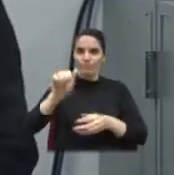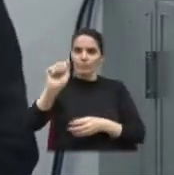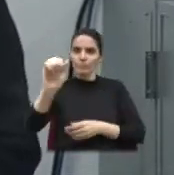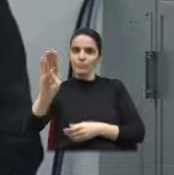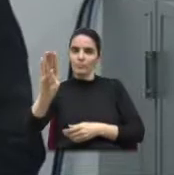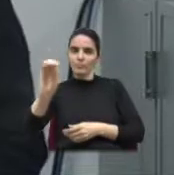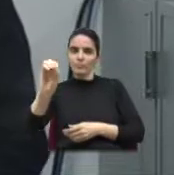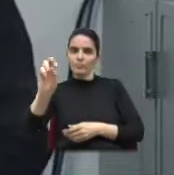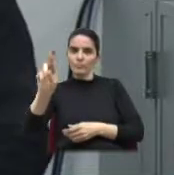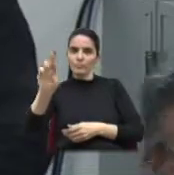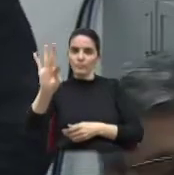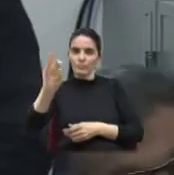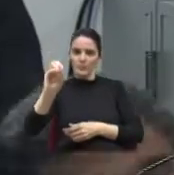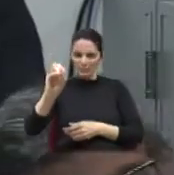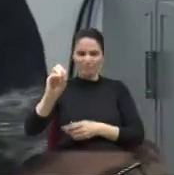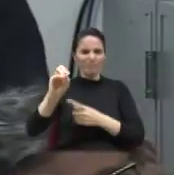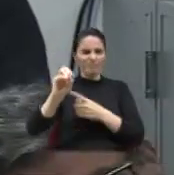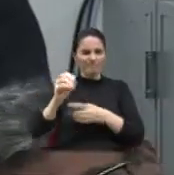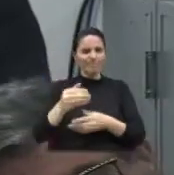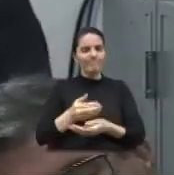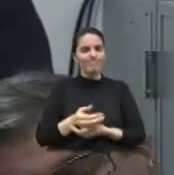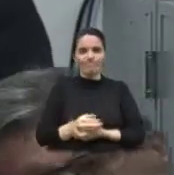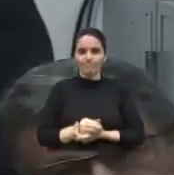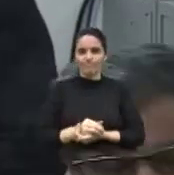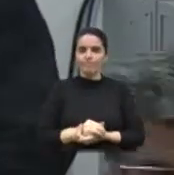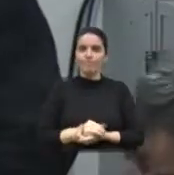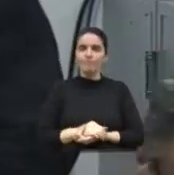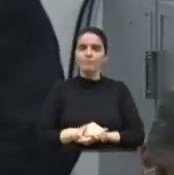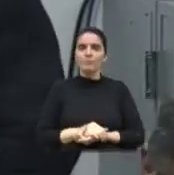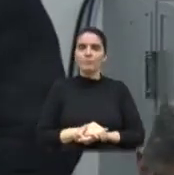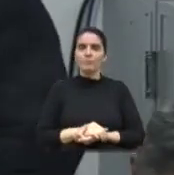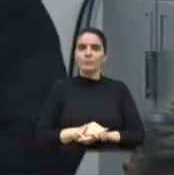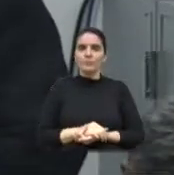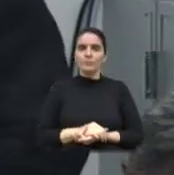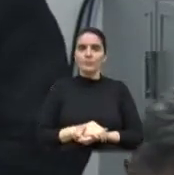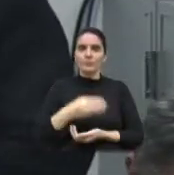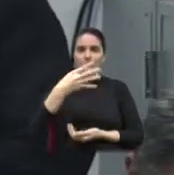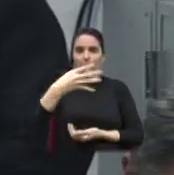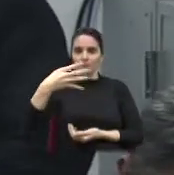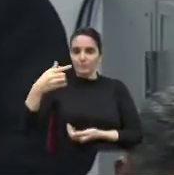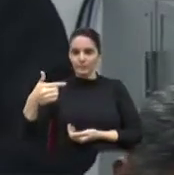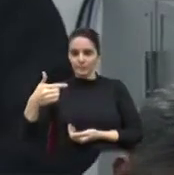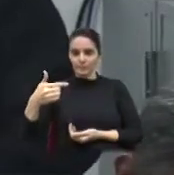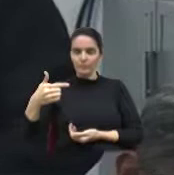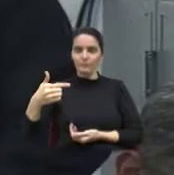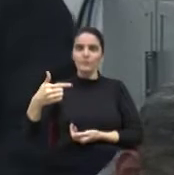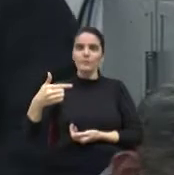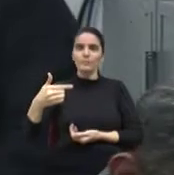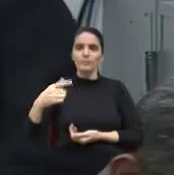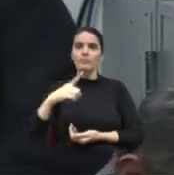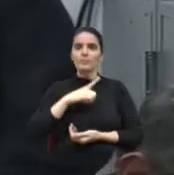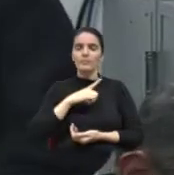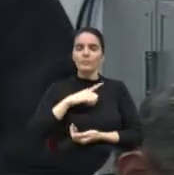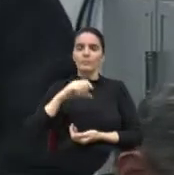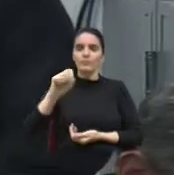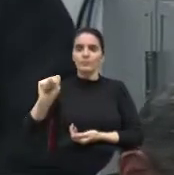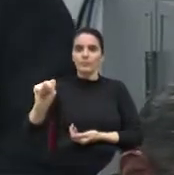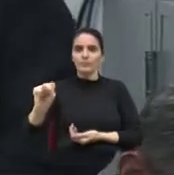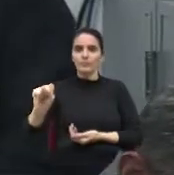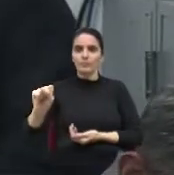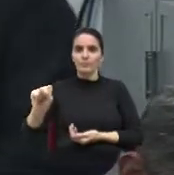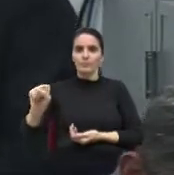de descumprimento de preceito fundamental, 442, que está no STF, apresentado por